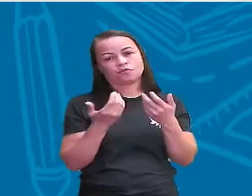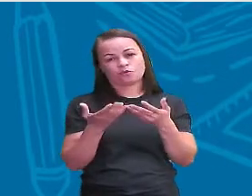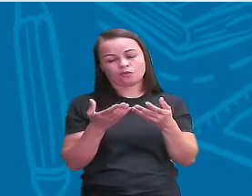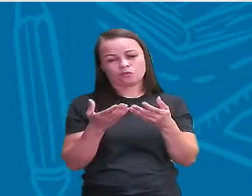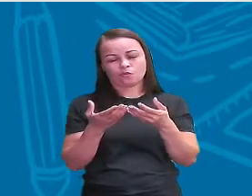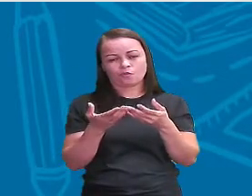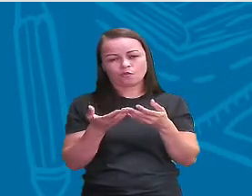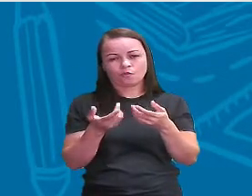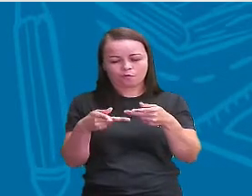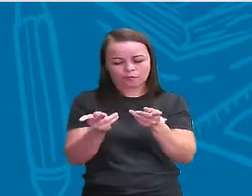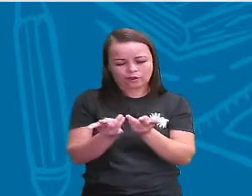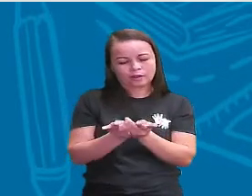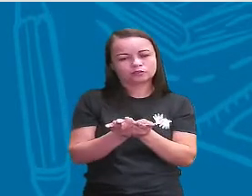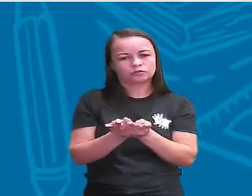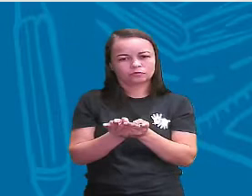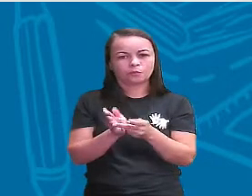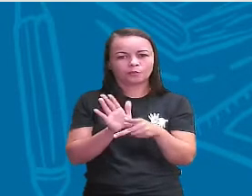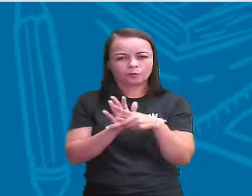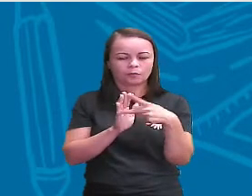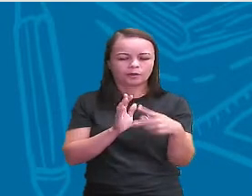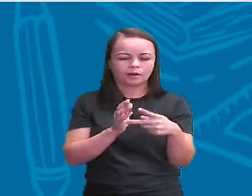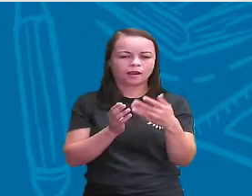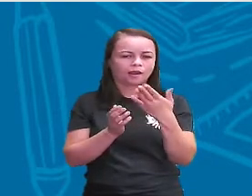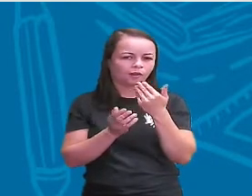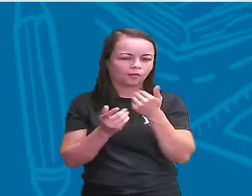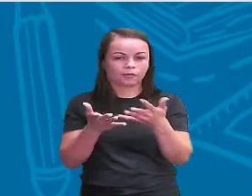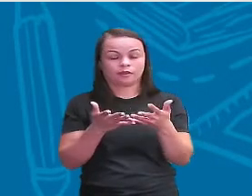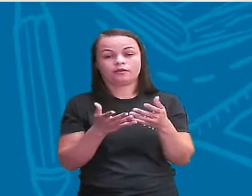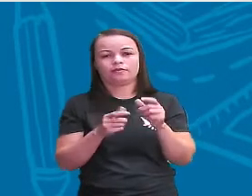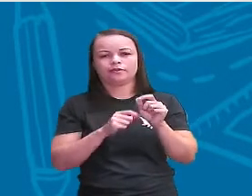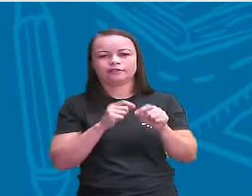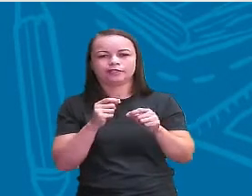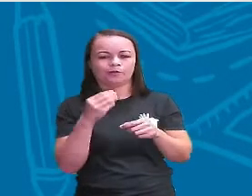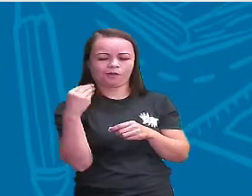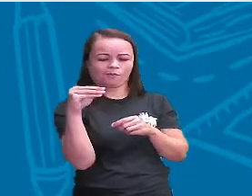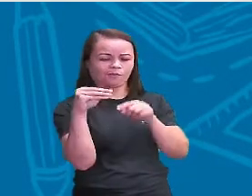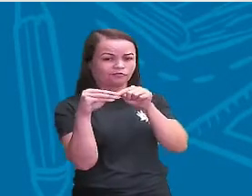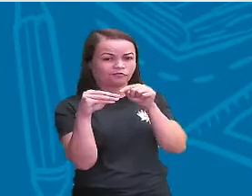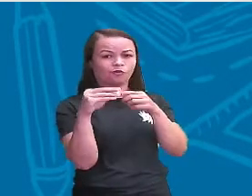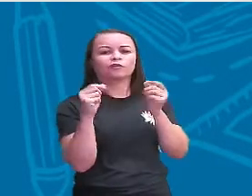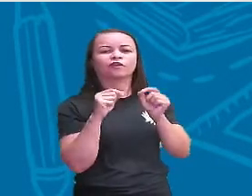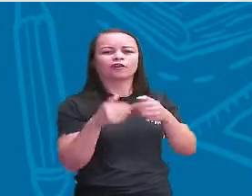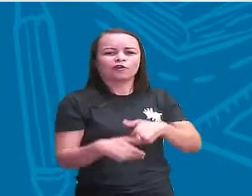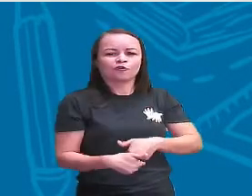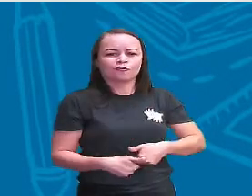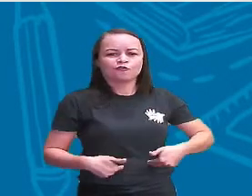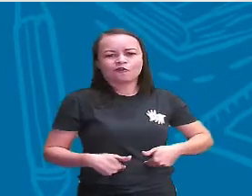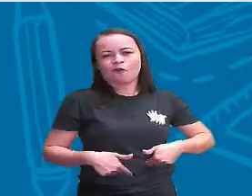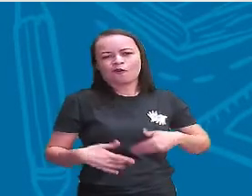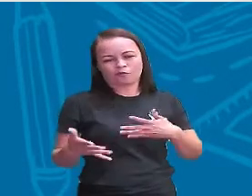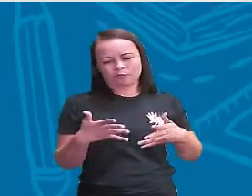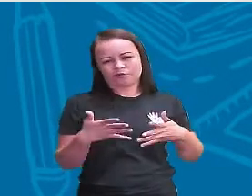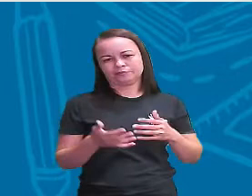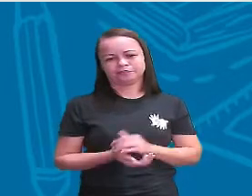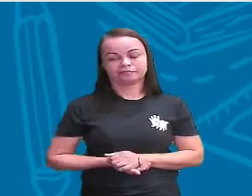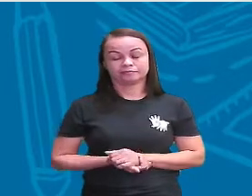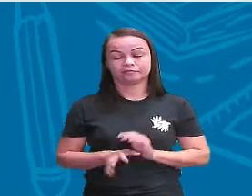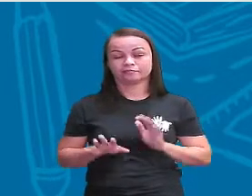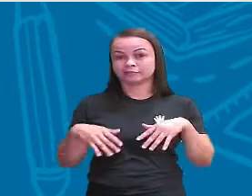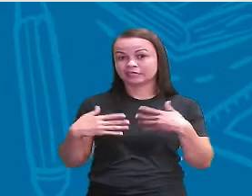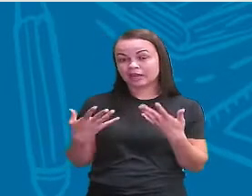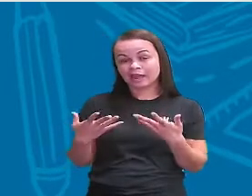recipiente apropriado. E o que aconteceu? Deixou a coitada com fome, fez de propósito. E